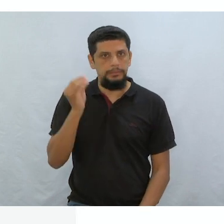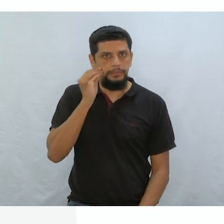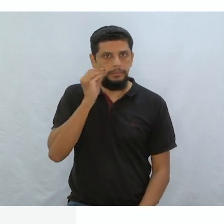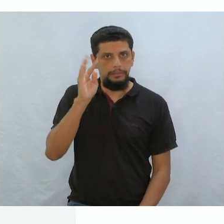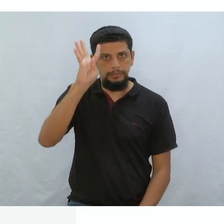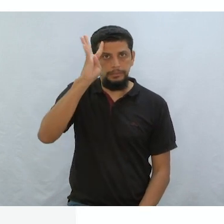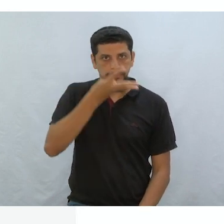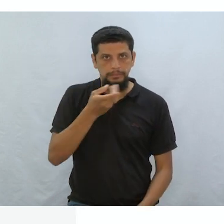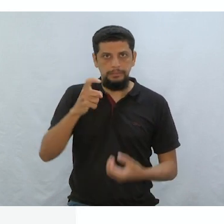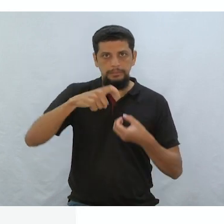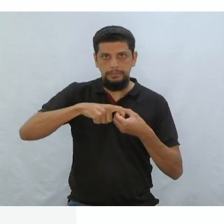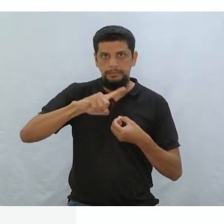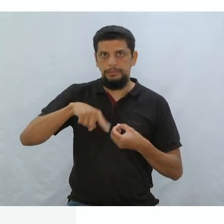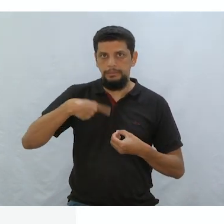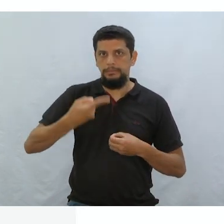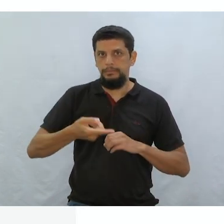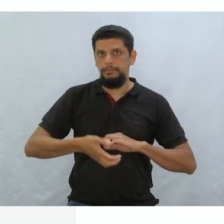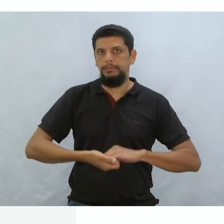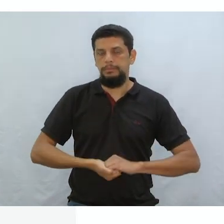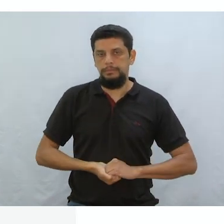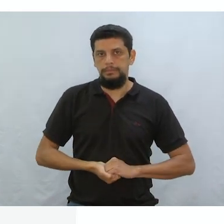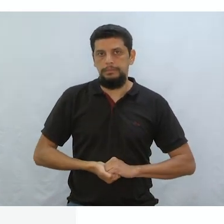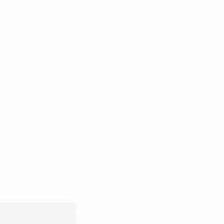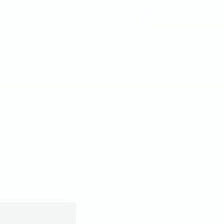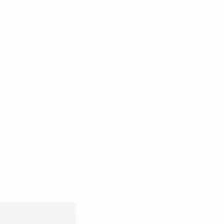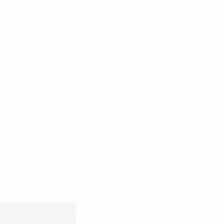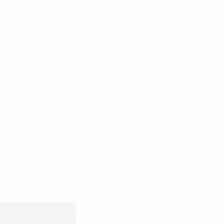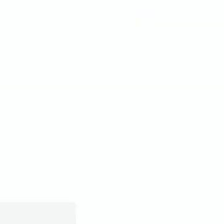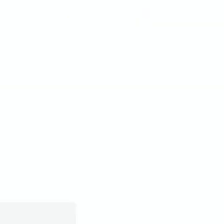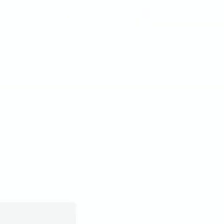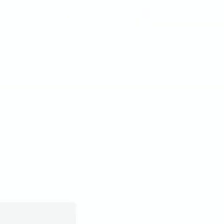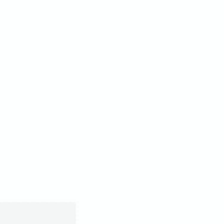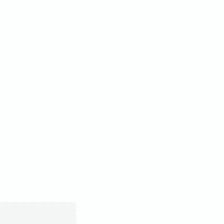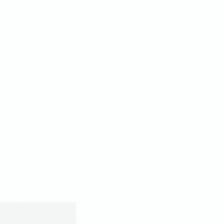problema, tentem resolver e nós já retornamos.